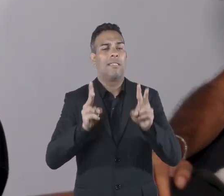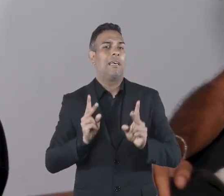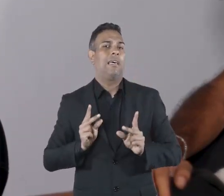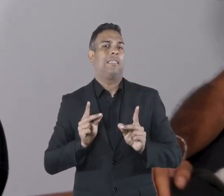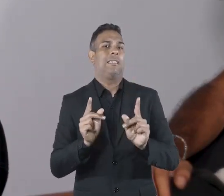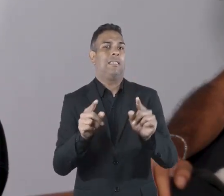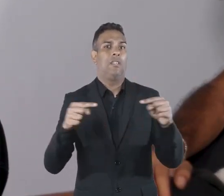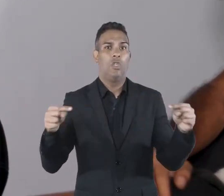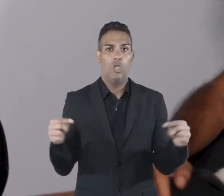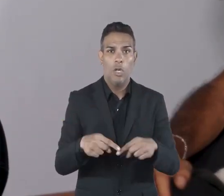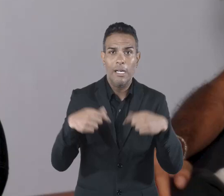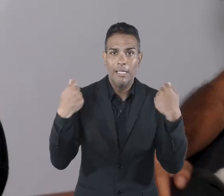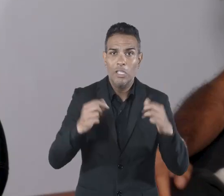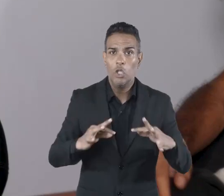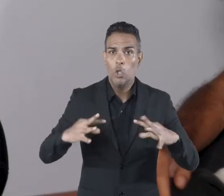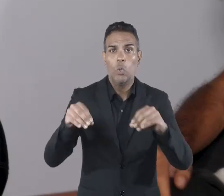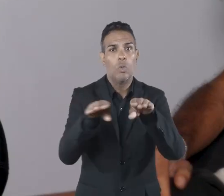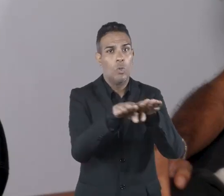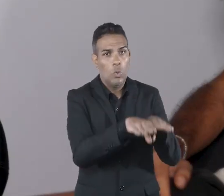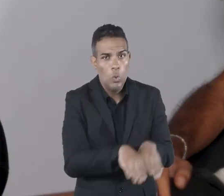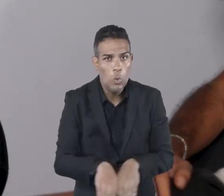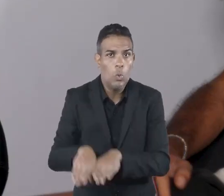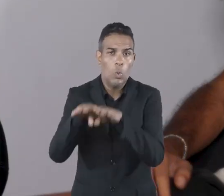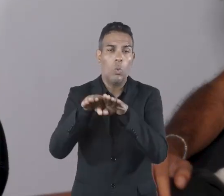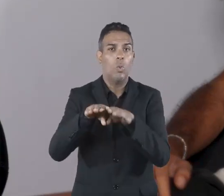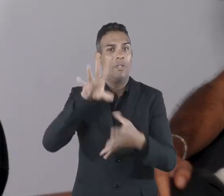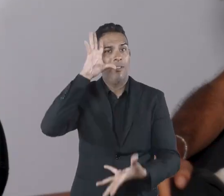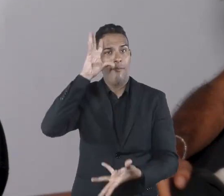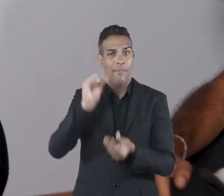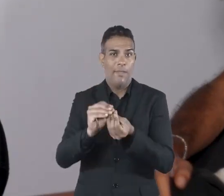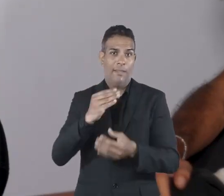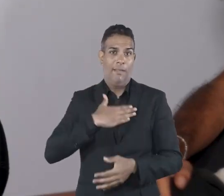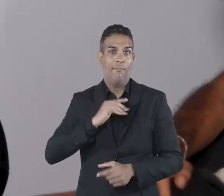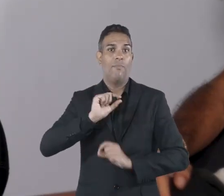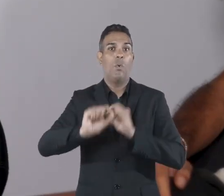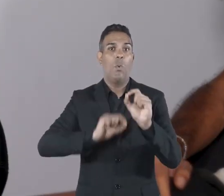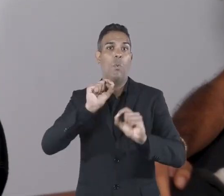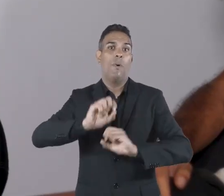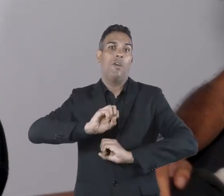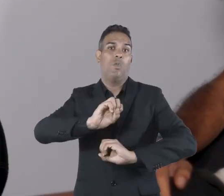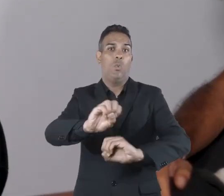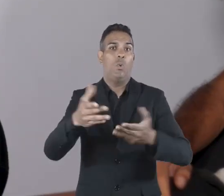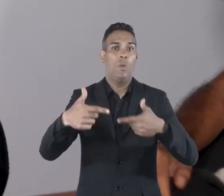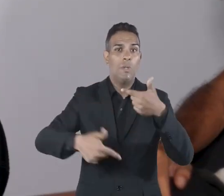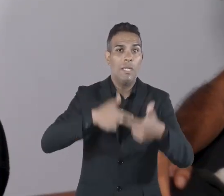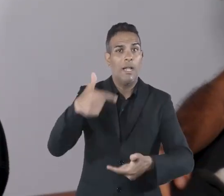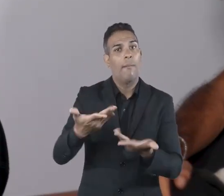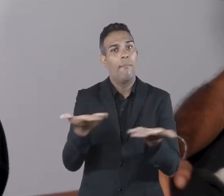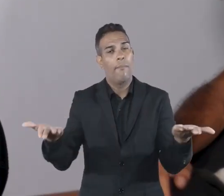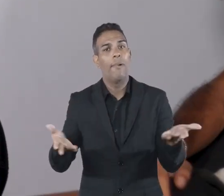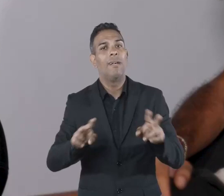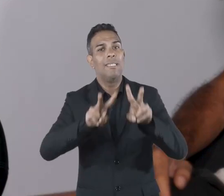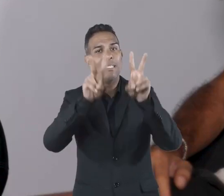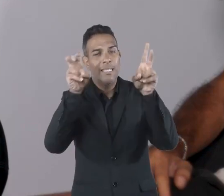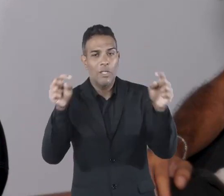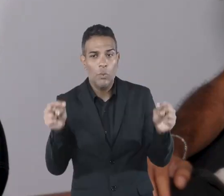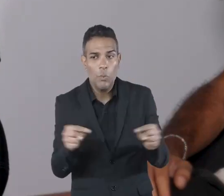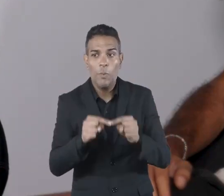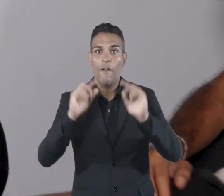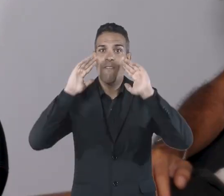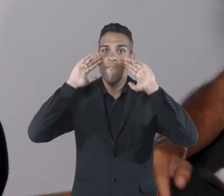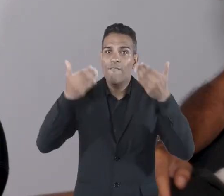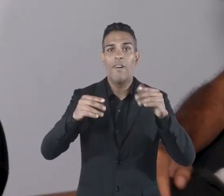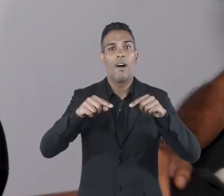processo formativo, ele é continuado, ele é constante, deveria ser assim para todo mundo, pelo menos é a minha perspectiva de educação. Então, a